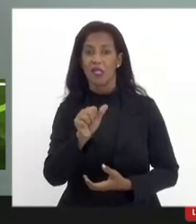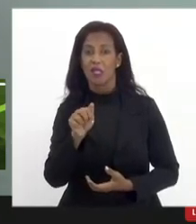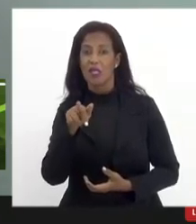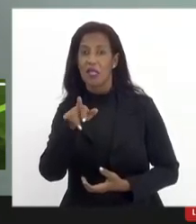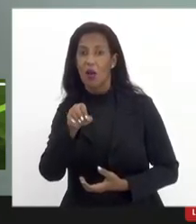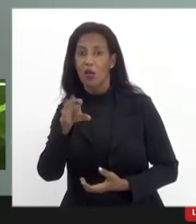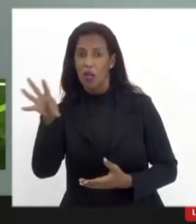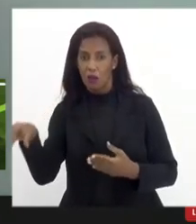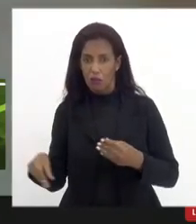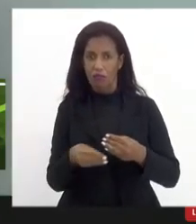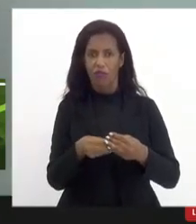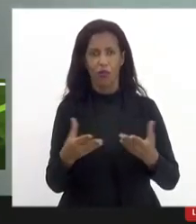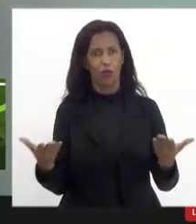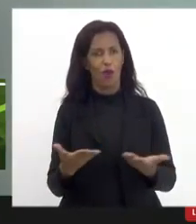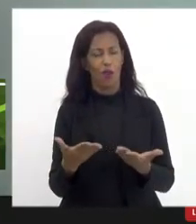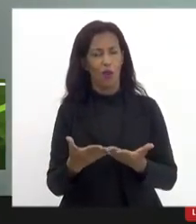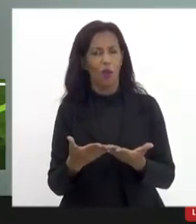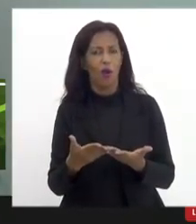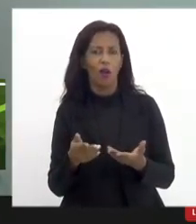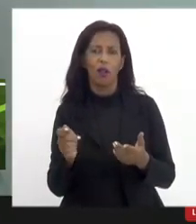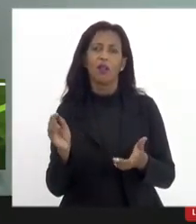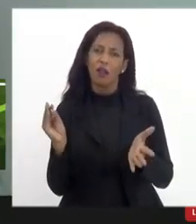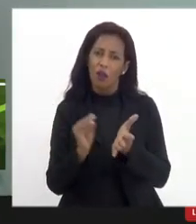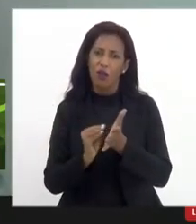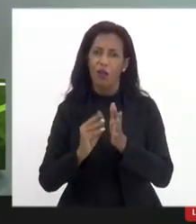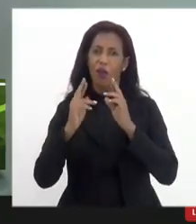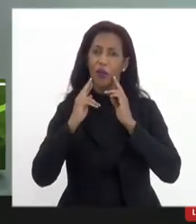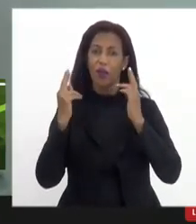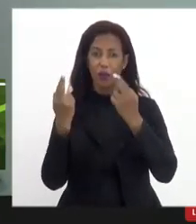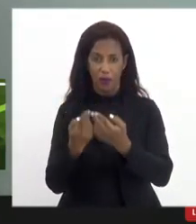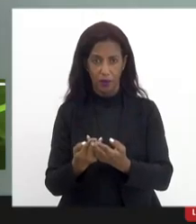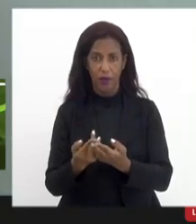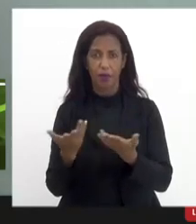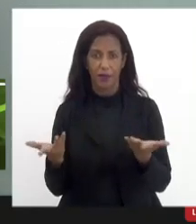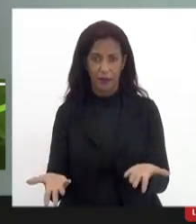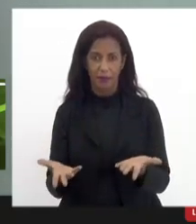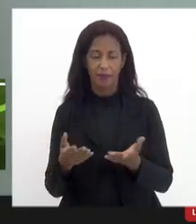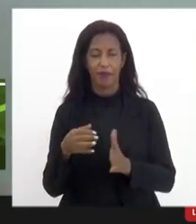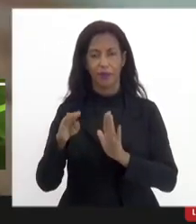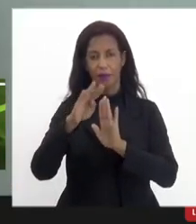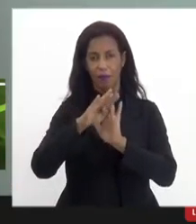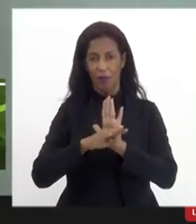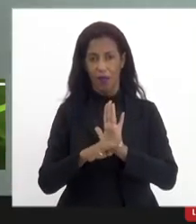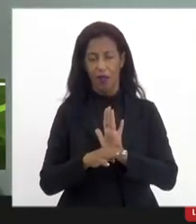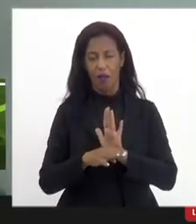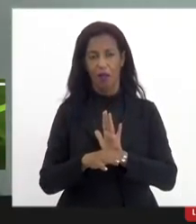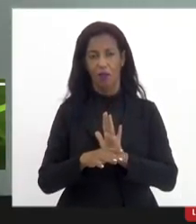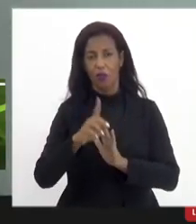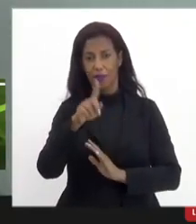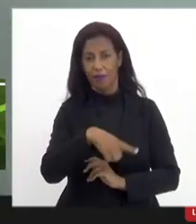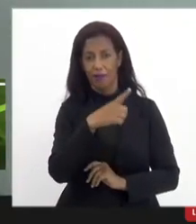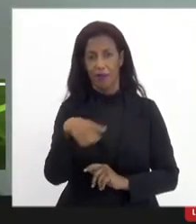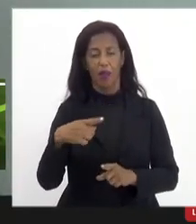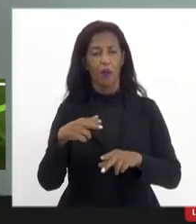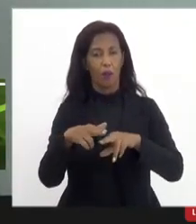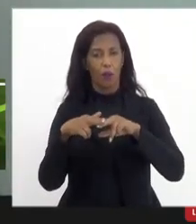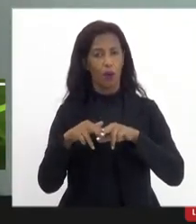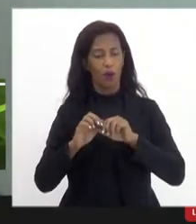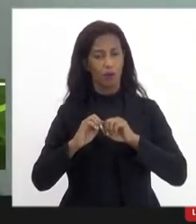de 2018. Ainda não conseguimos nem ter reuniões presenciais, porque, né, a programação foi toda adiada por conta da